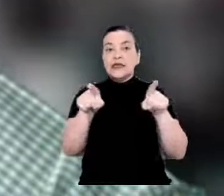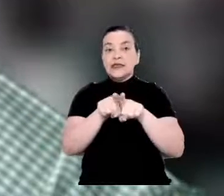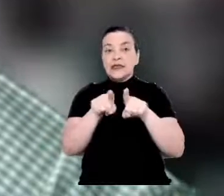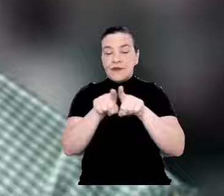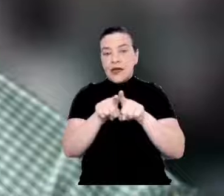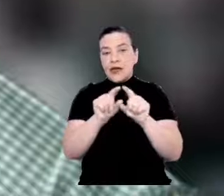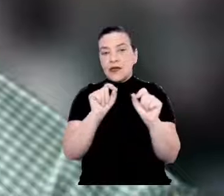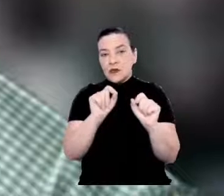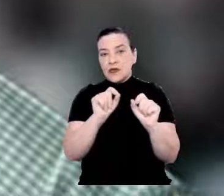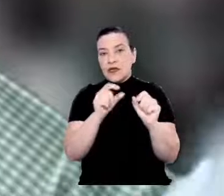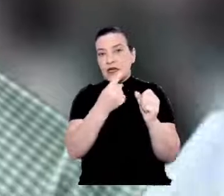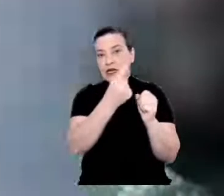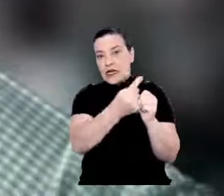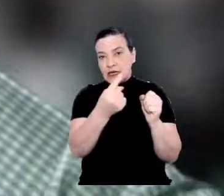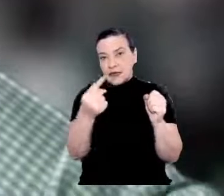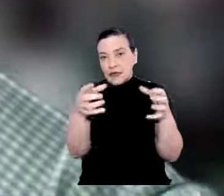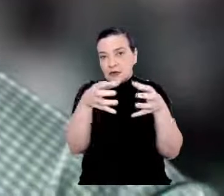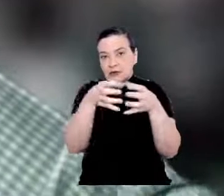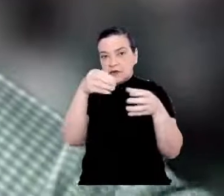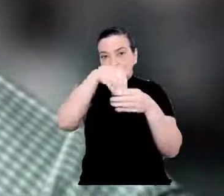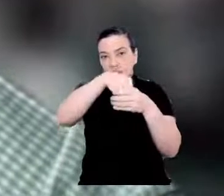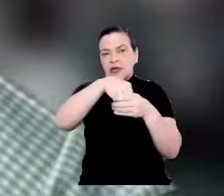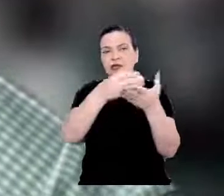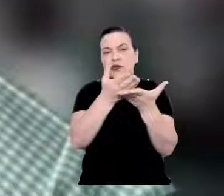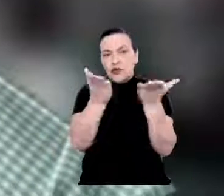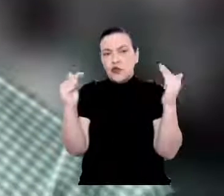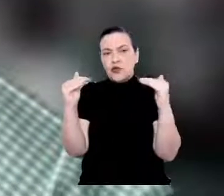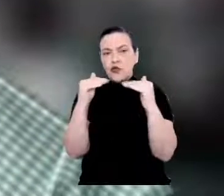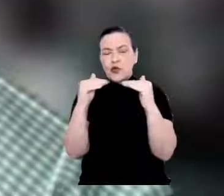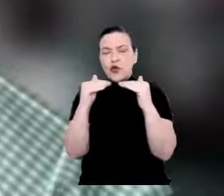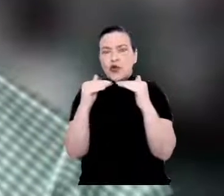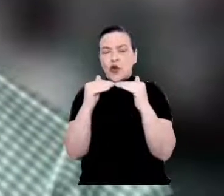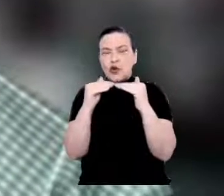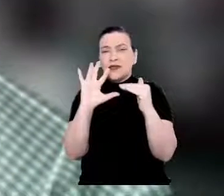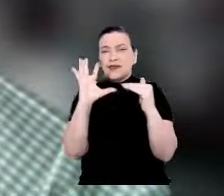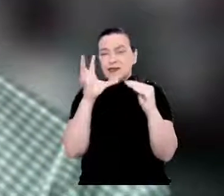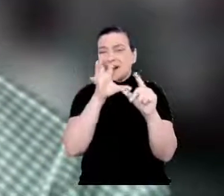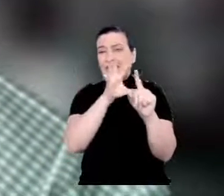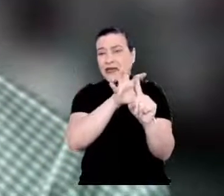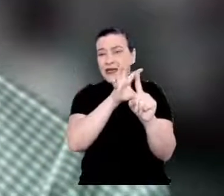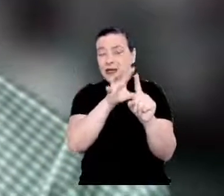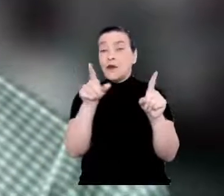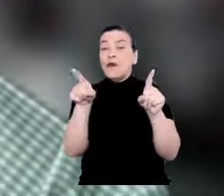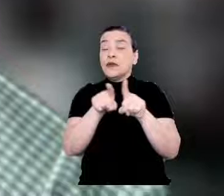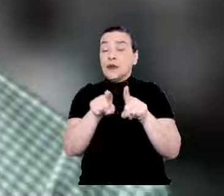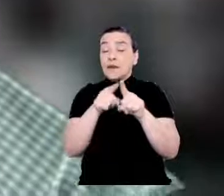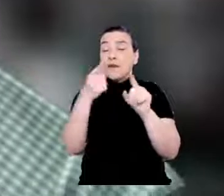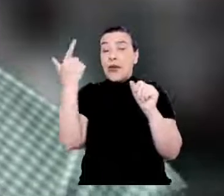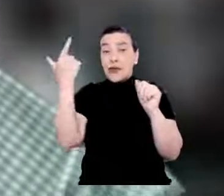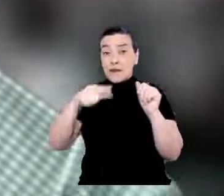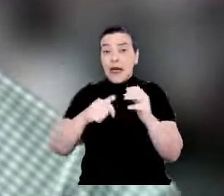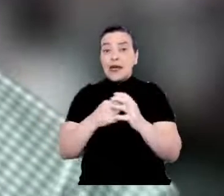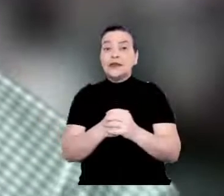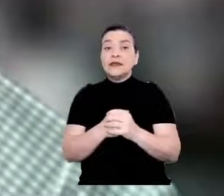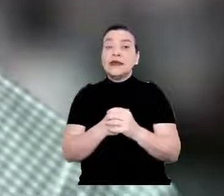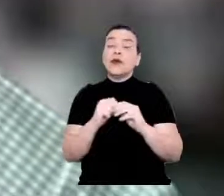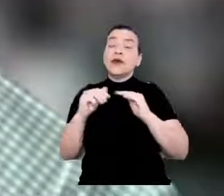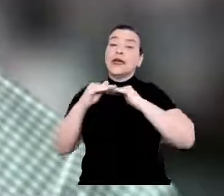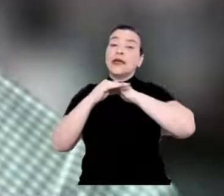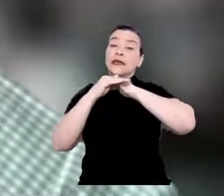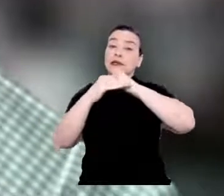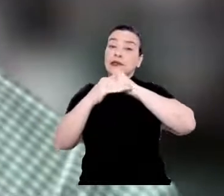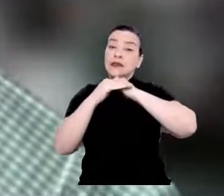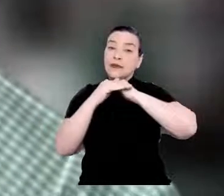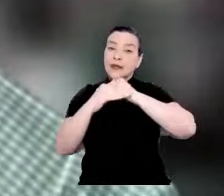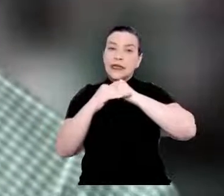das partes do sistema. Acho que a maioria não discorda, mas isso gera muita pressão. Do outro lado, a estabilidade e a sustentabilidade do